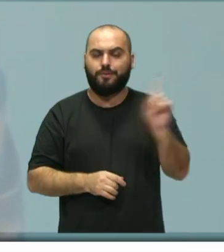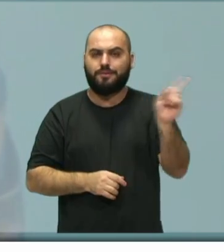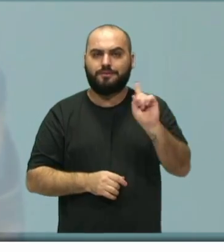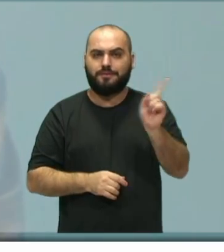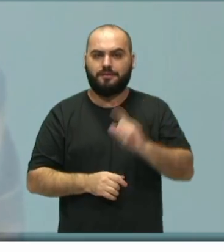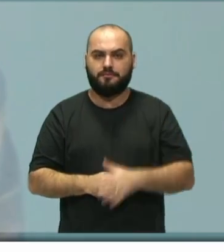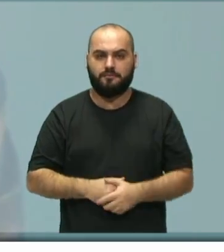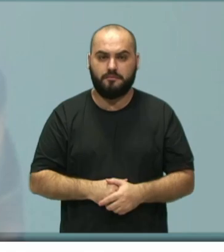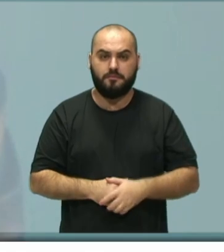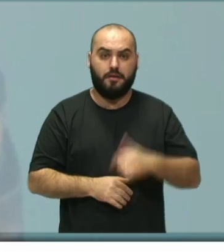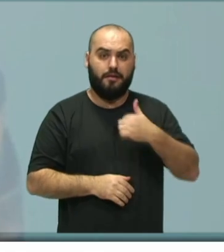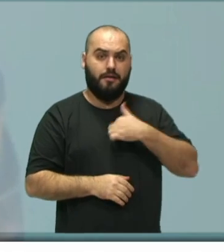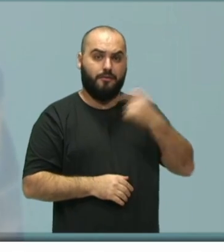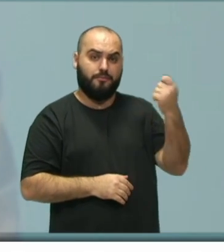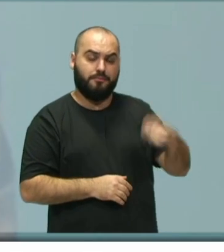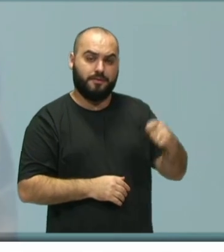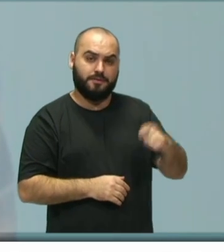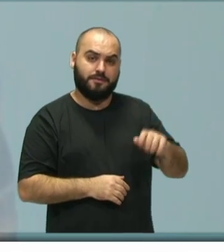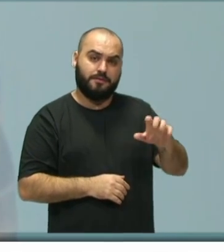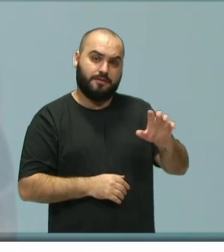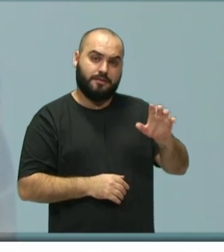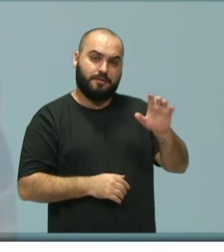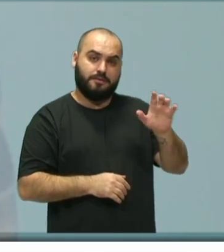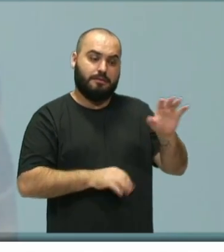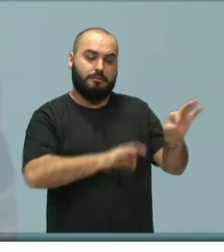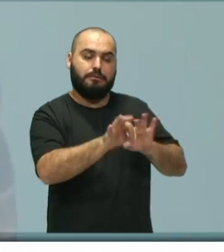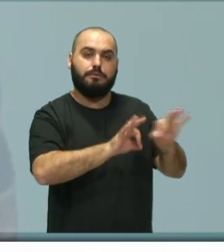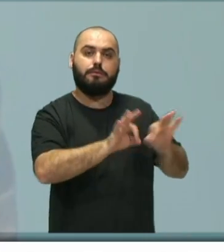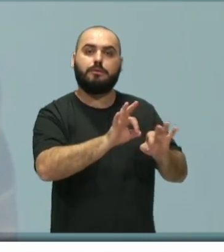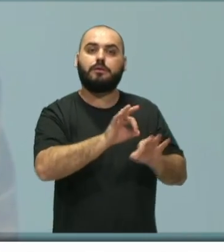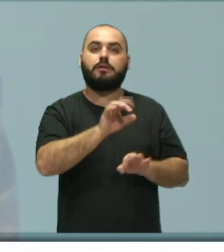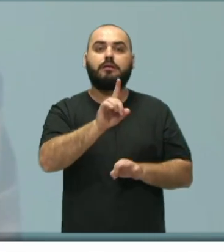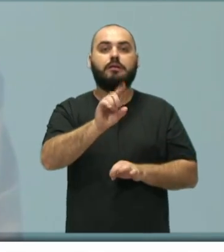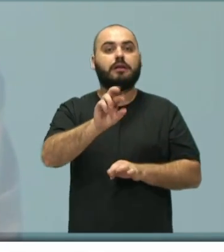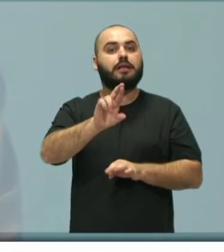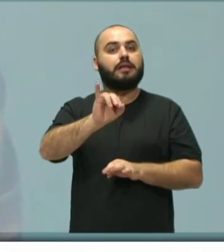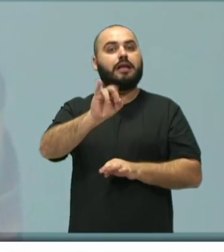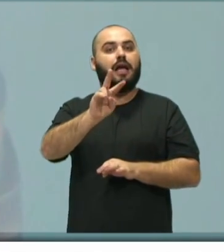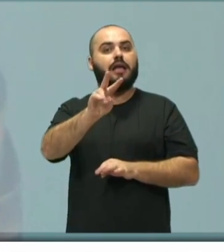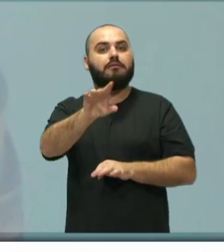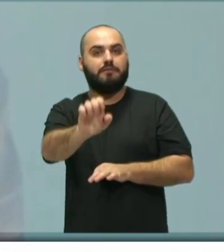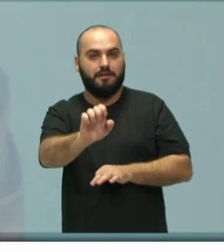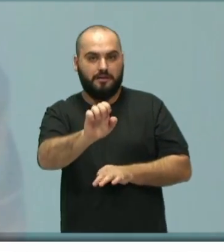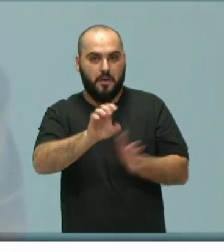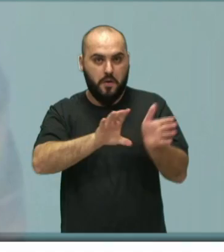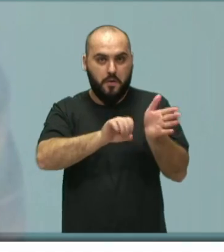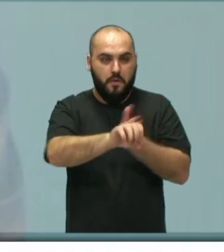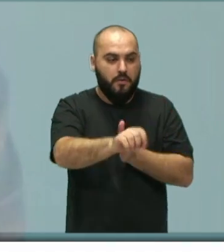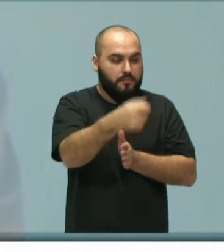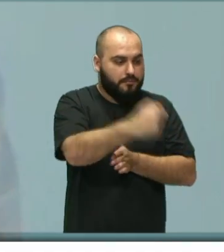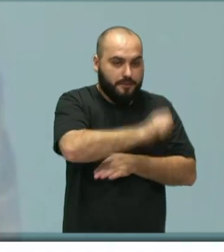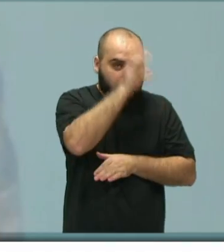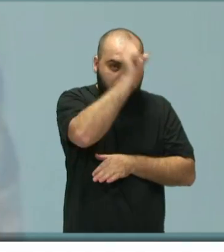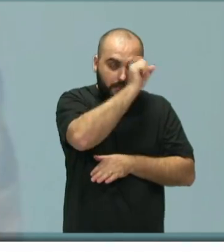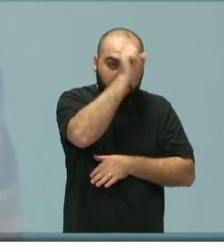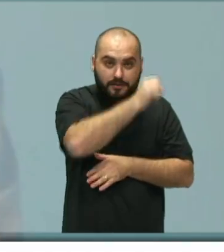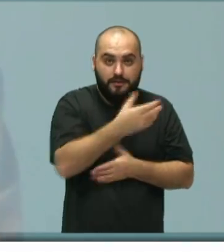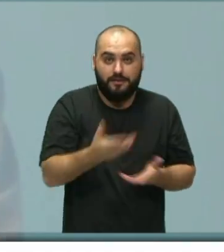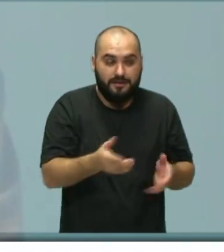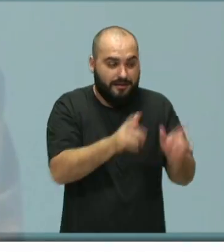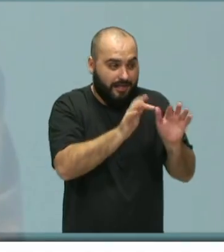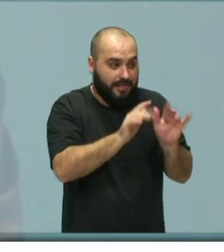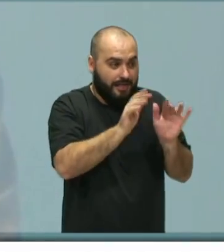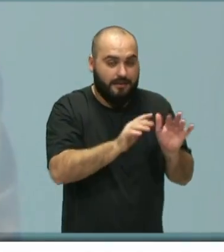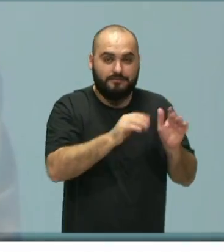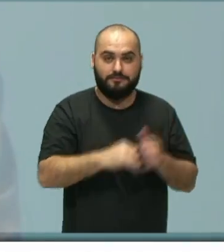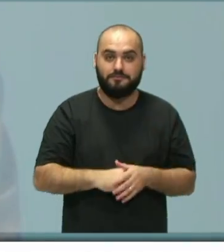Eu mesmo tive que aprender a mexer no Google Drive, que eu nunca tinha mexido. Eu fui buscar no